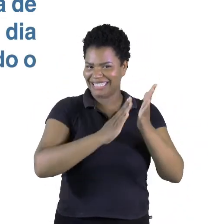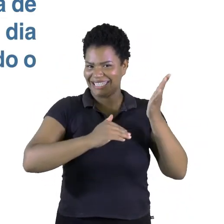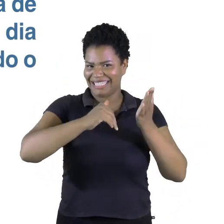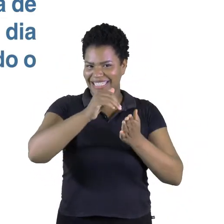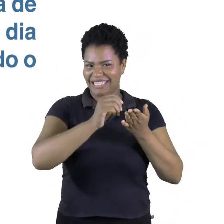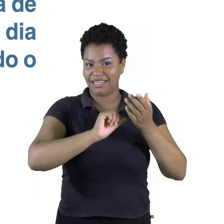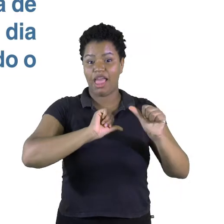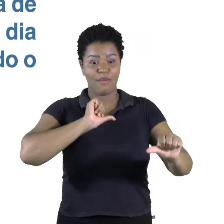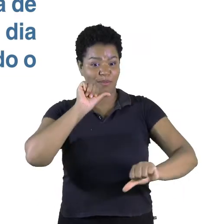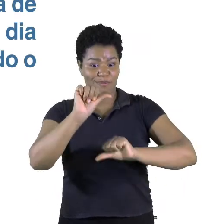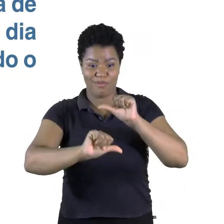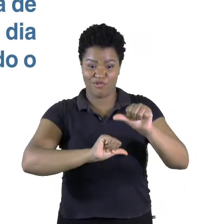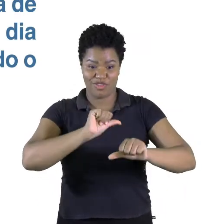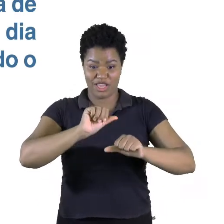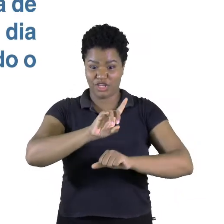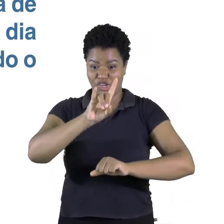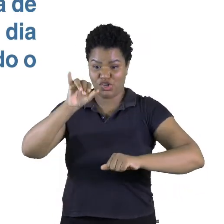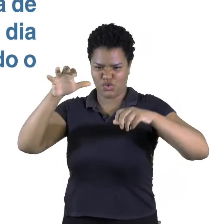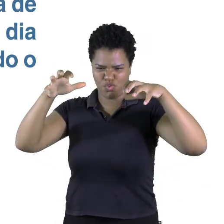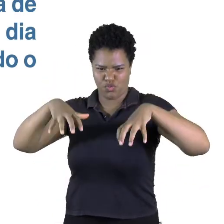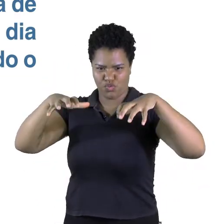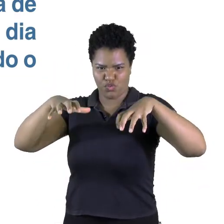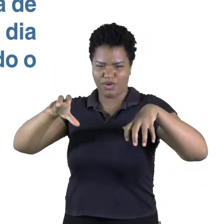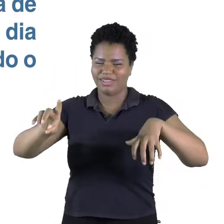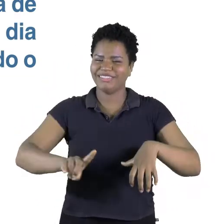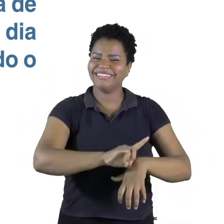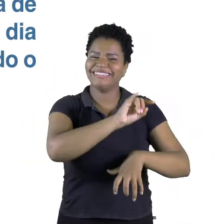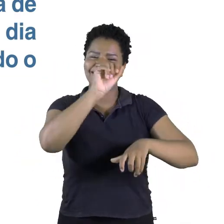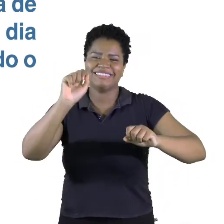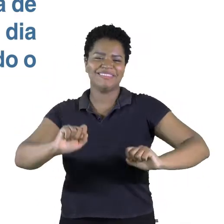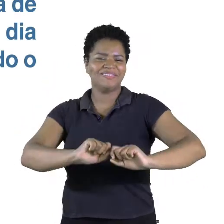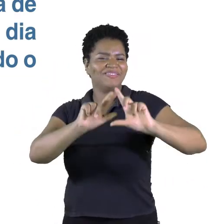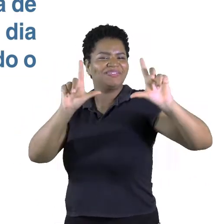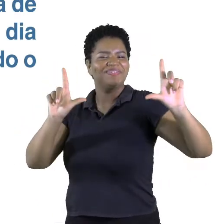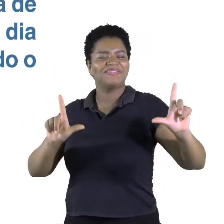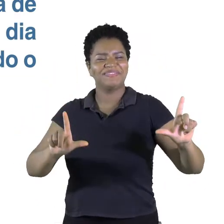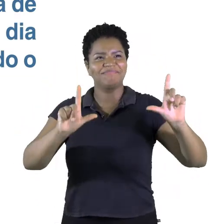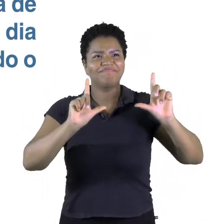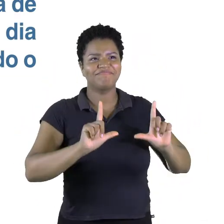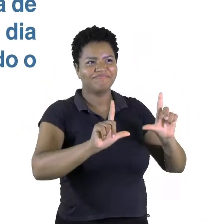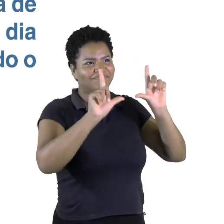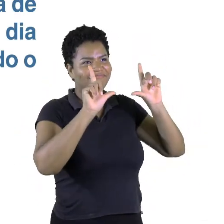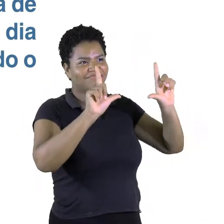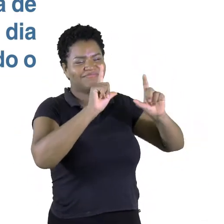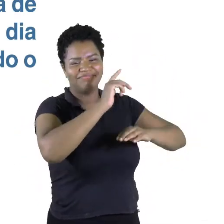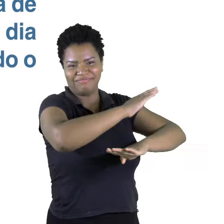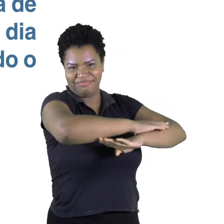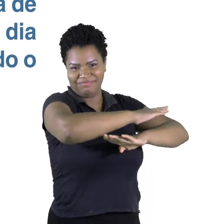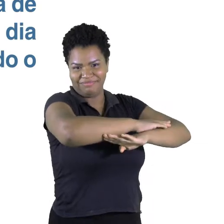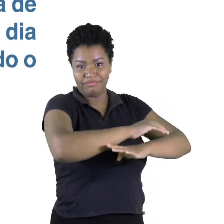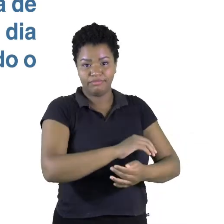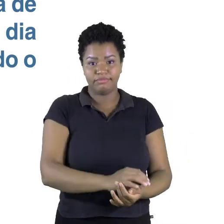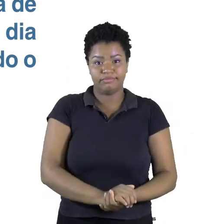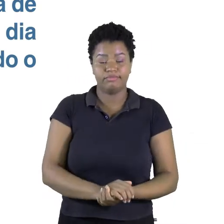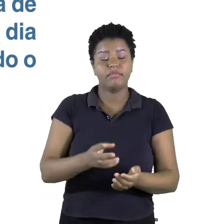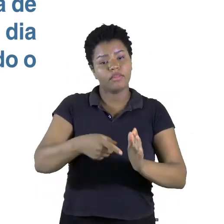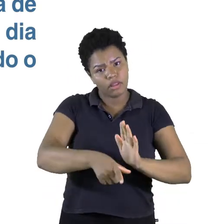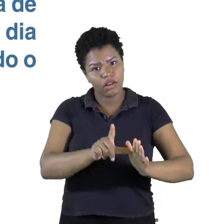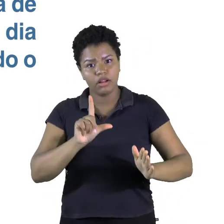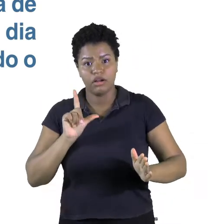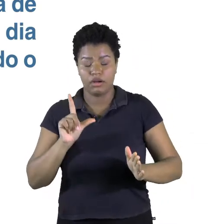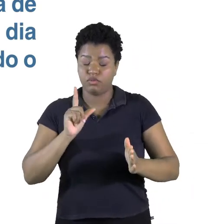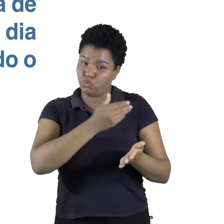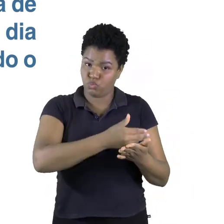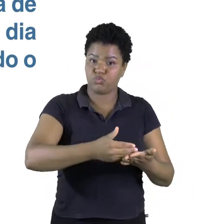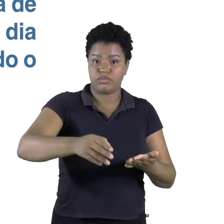transformar seu dia chuvoso em um dia ensolarado, colocando o quadro pintado na janela. Isso foi antes, no